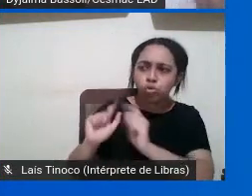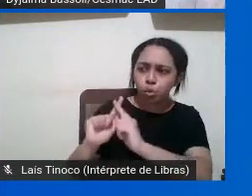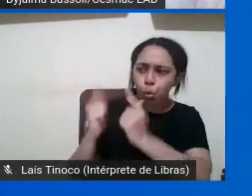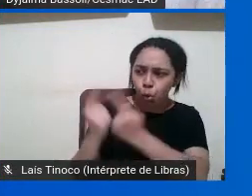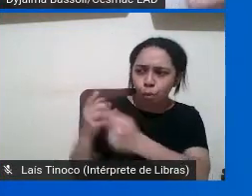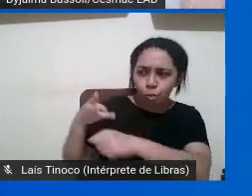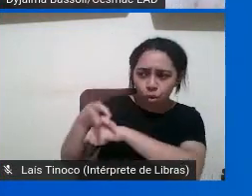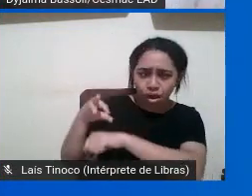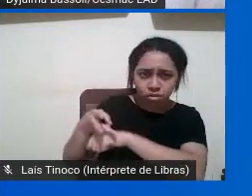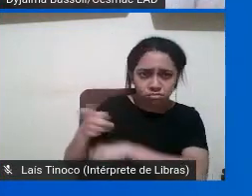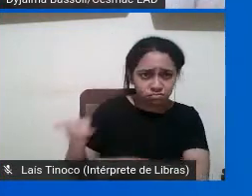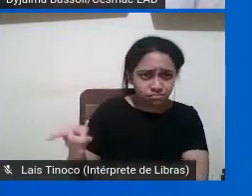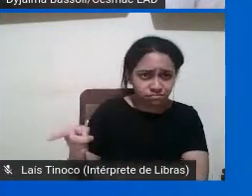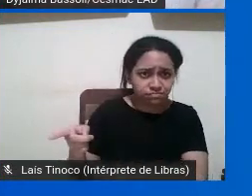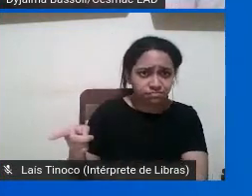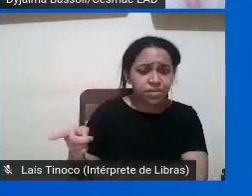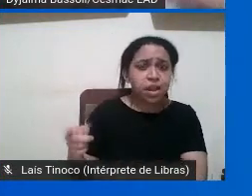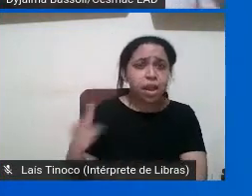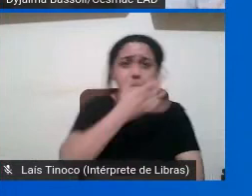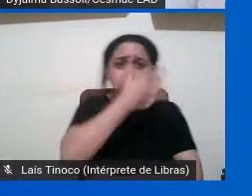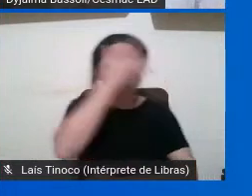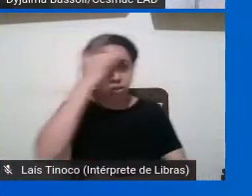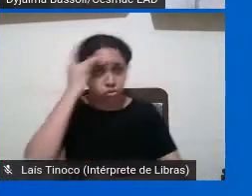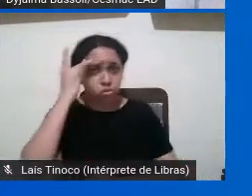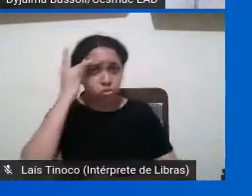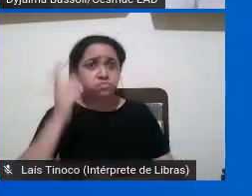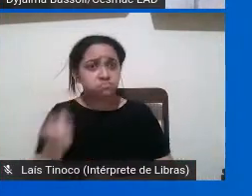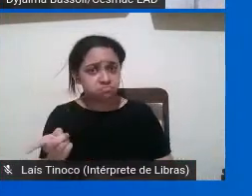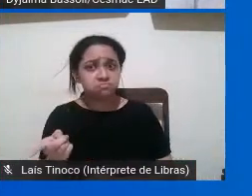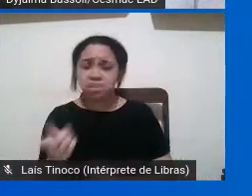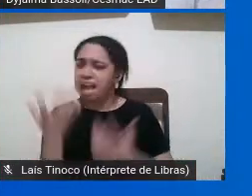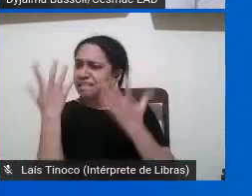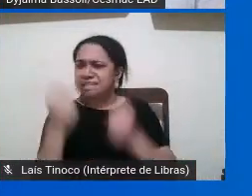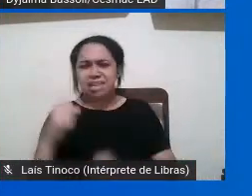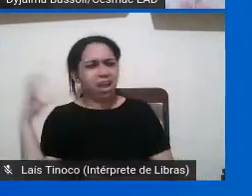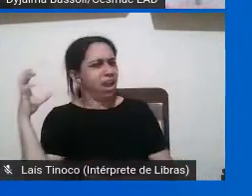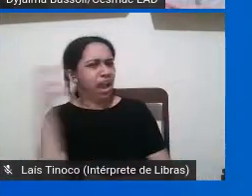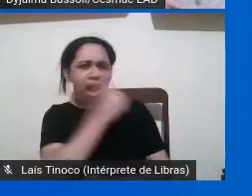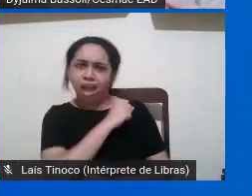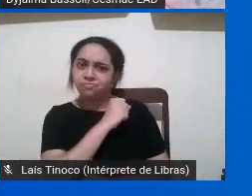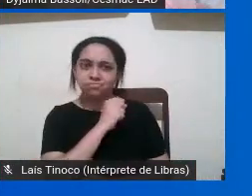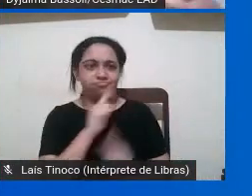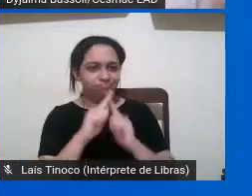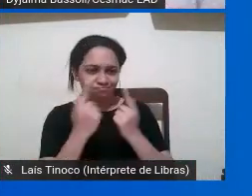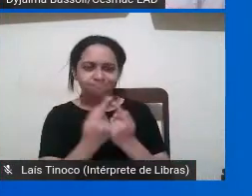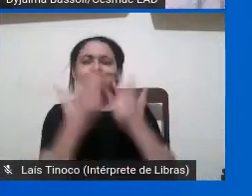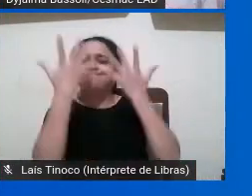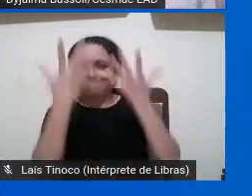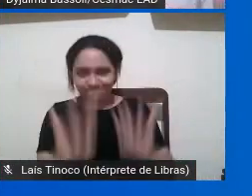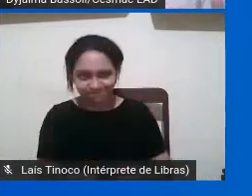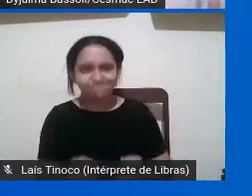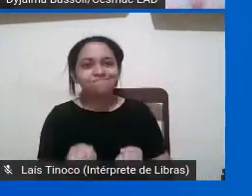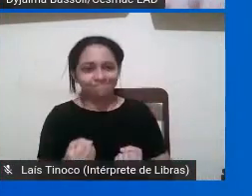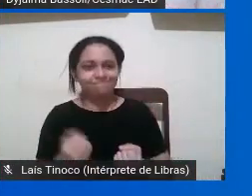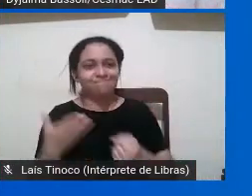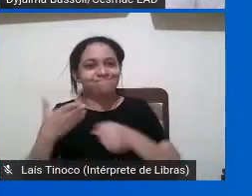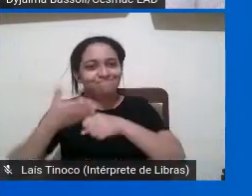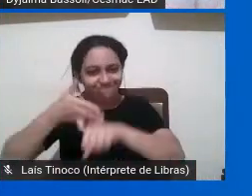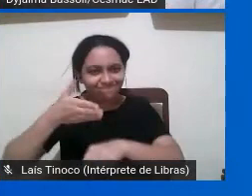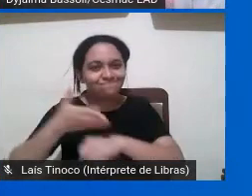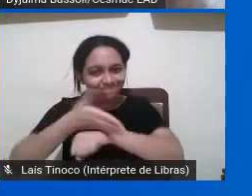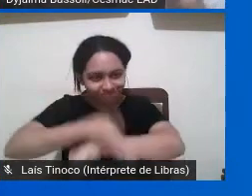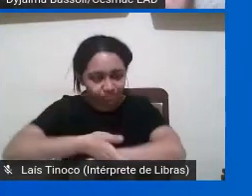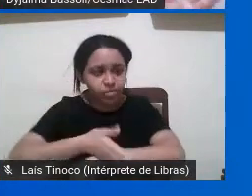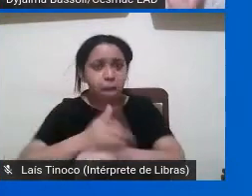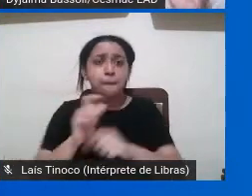aquela pessoa que tem o aplicativo e não queira participar do grupo tá A grande maioria das nossas salas